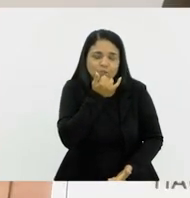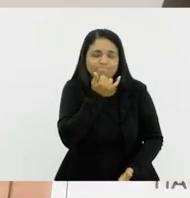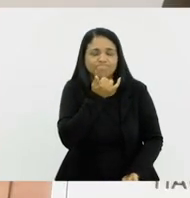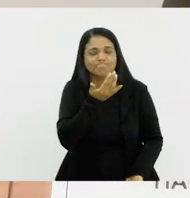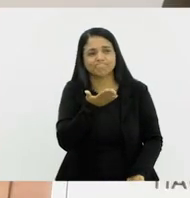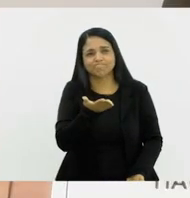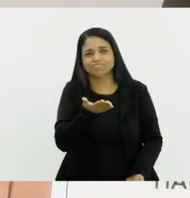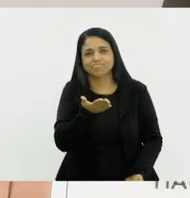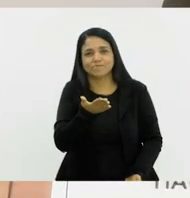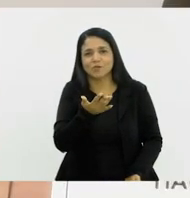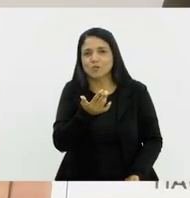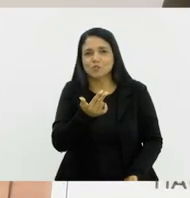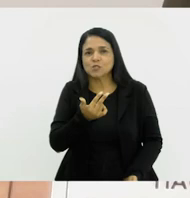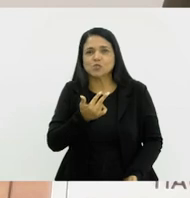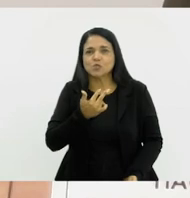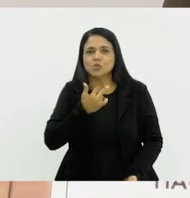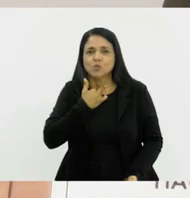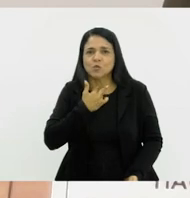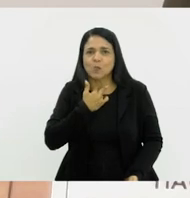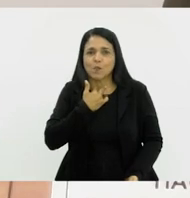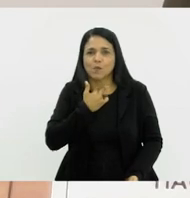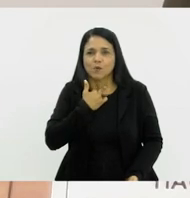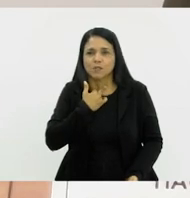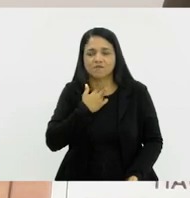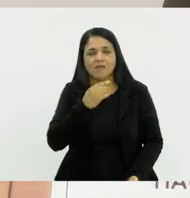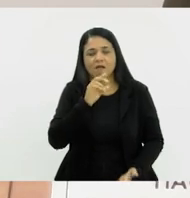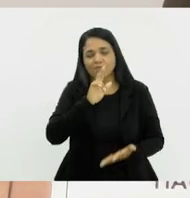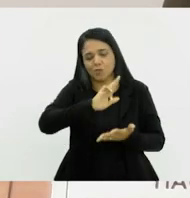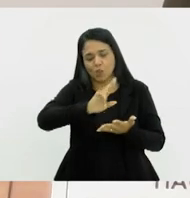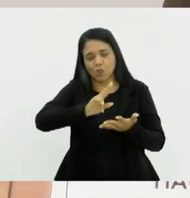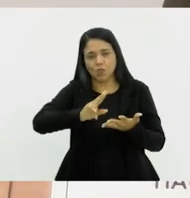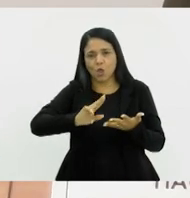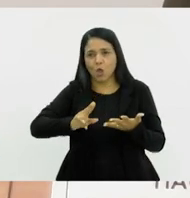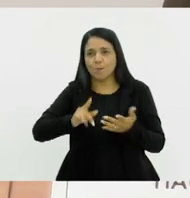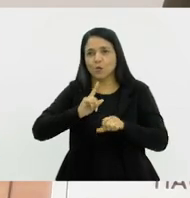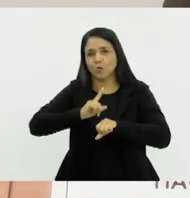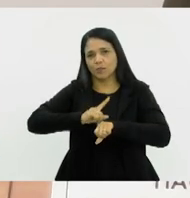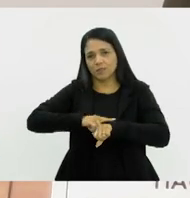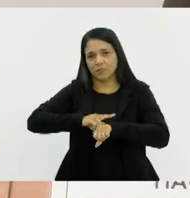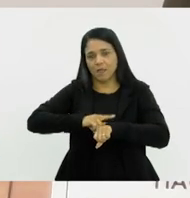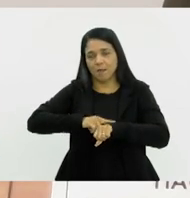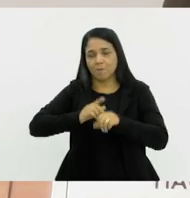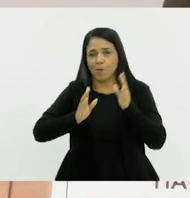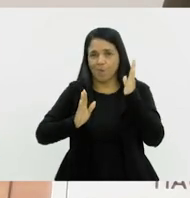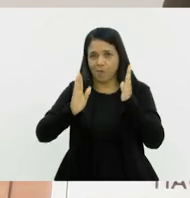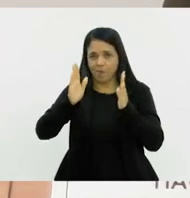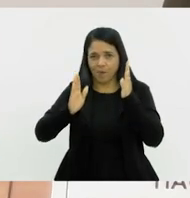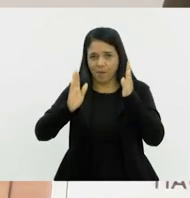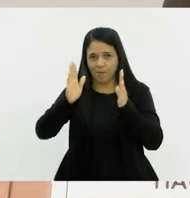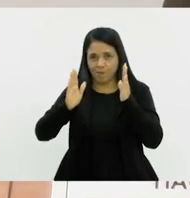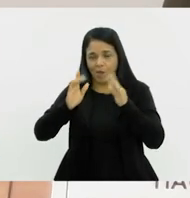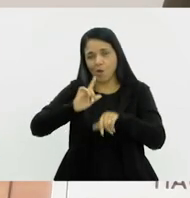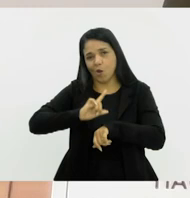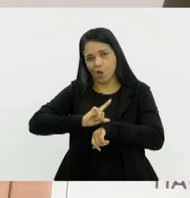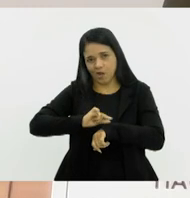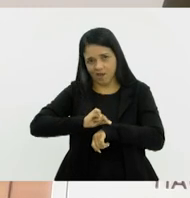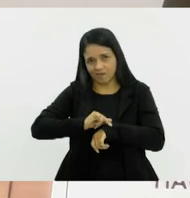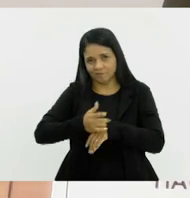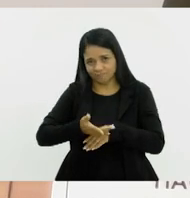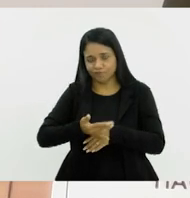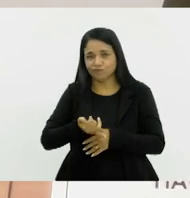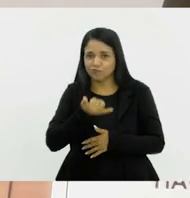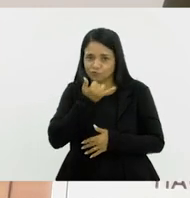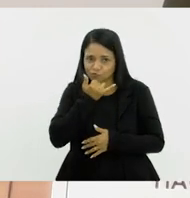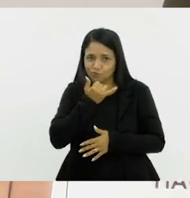de não citar individualmente, por conta do prazo, do horário que a gente tem aqui. Então,